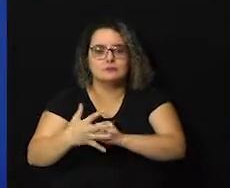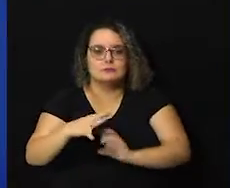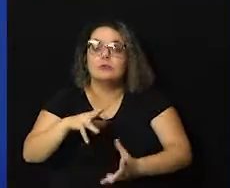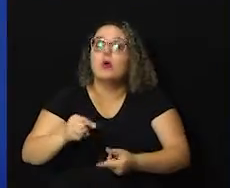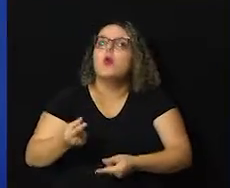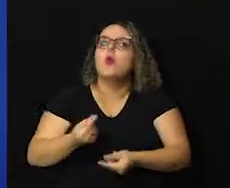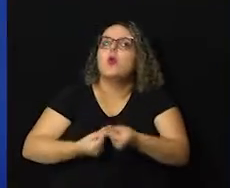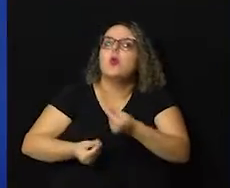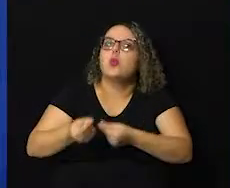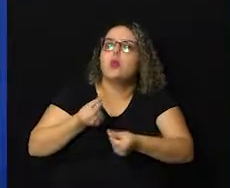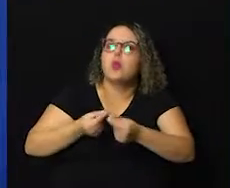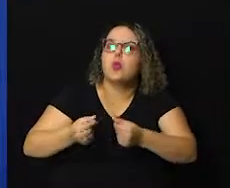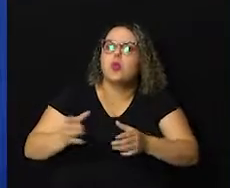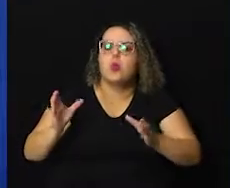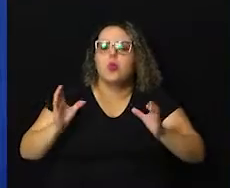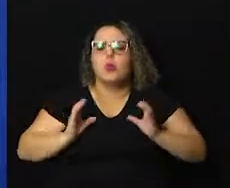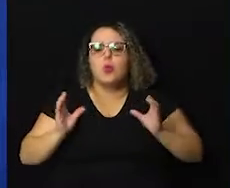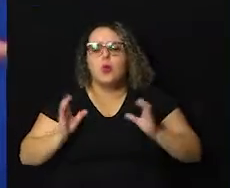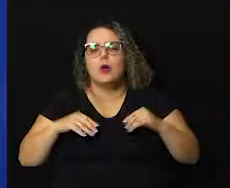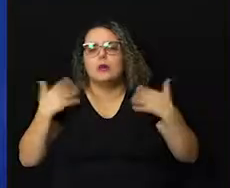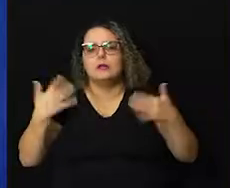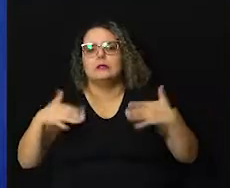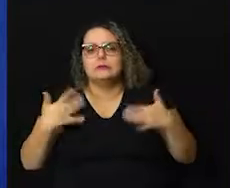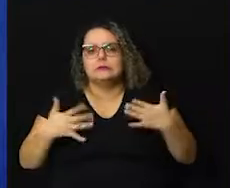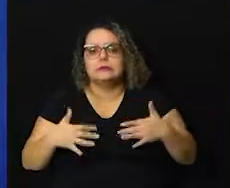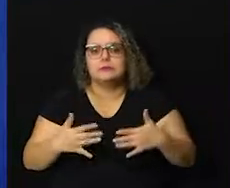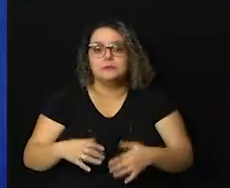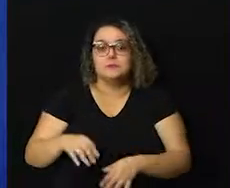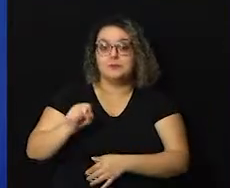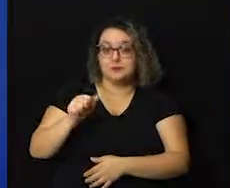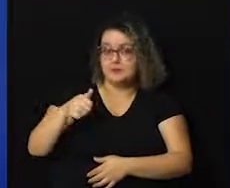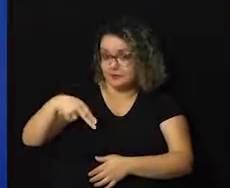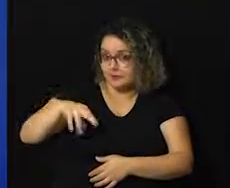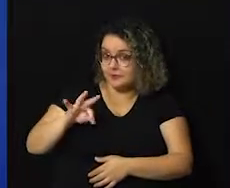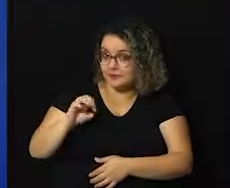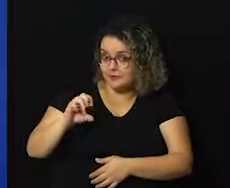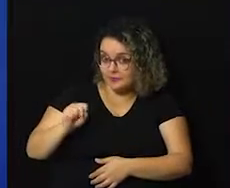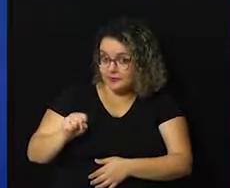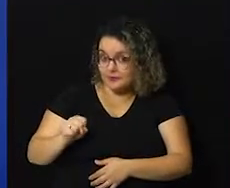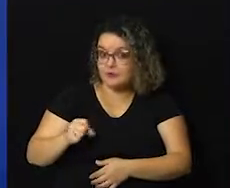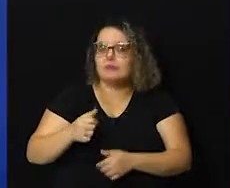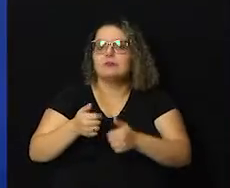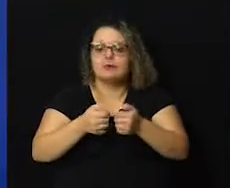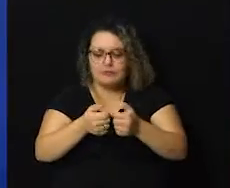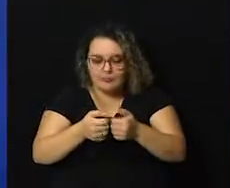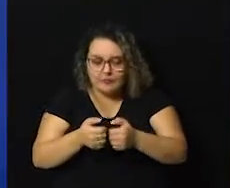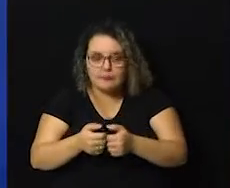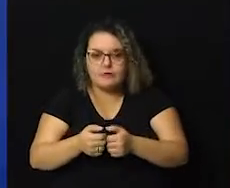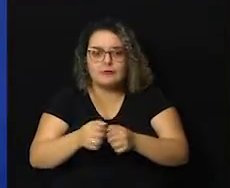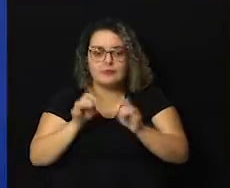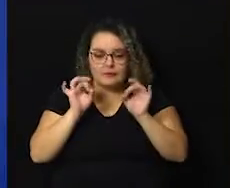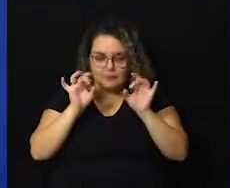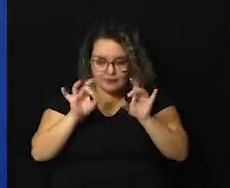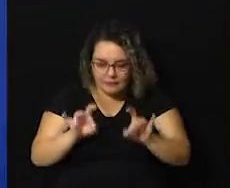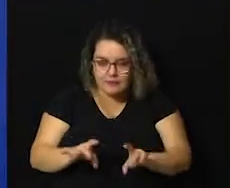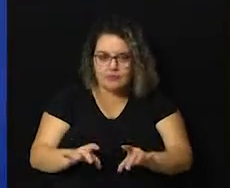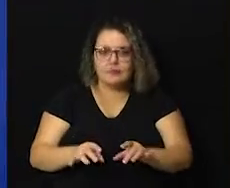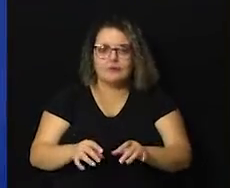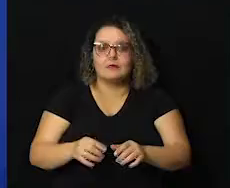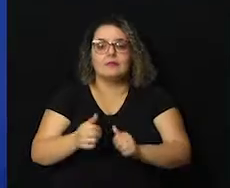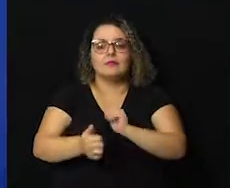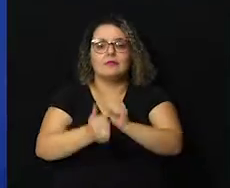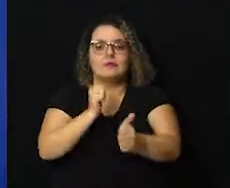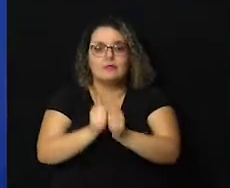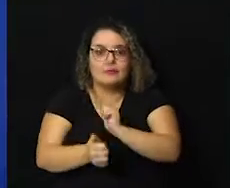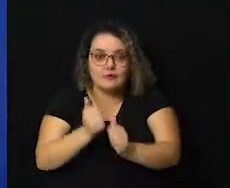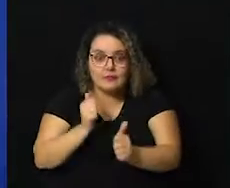faturaram muito um deles SG Santos especialista em games e esports e